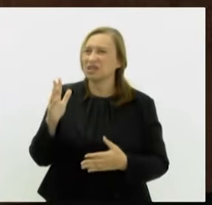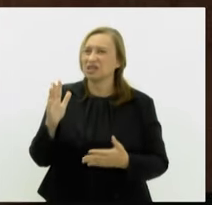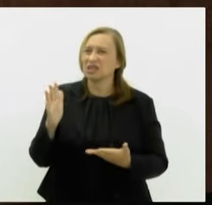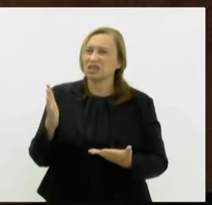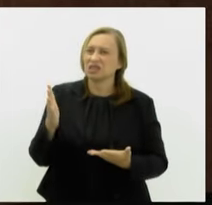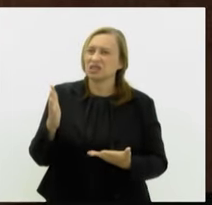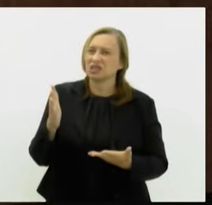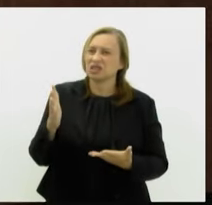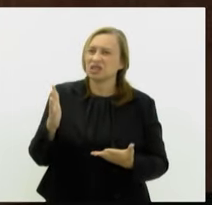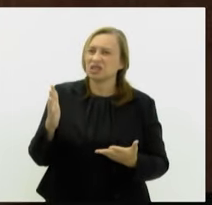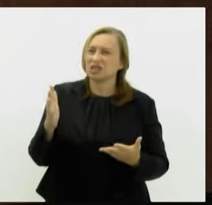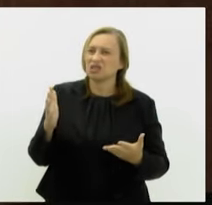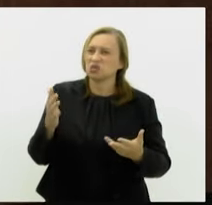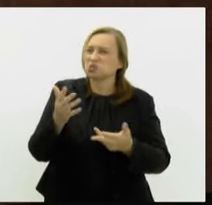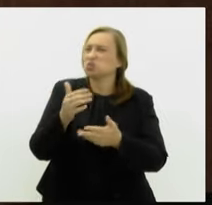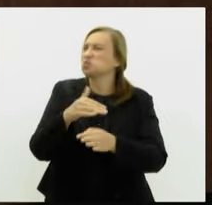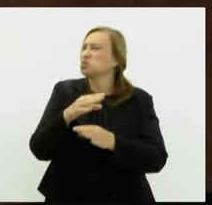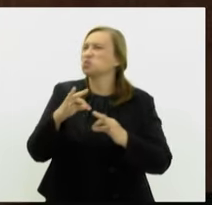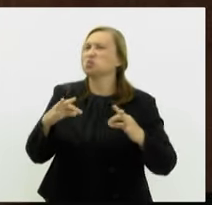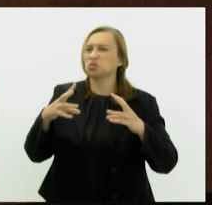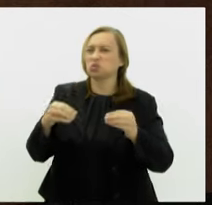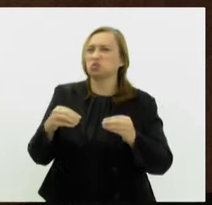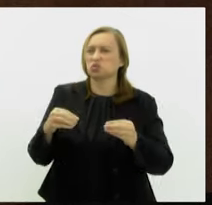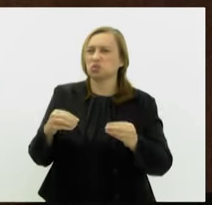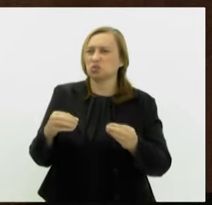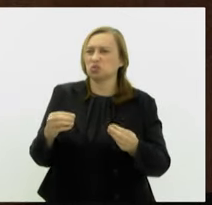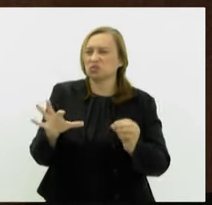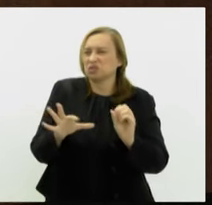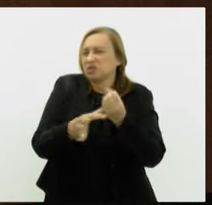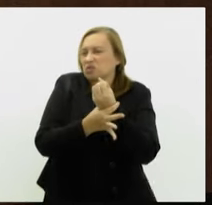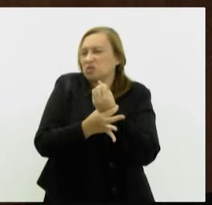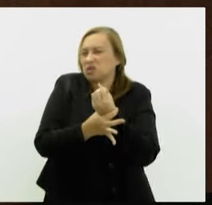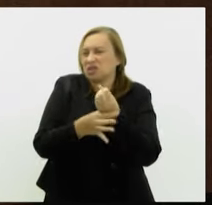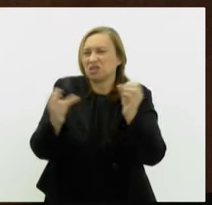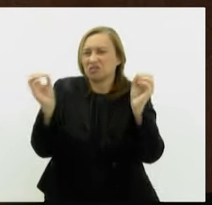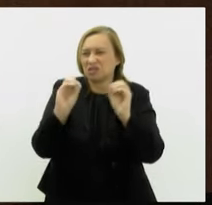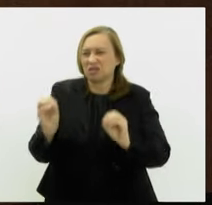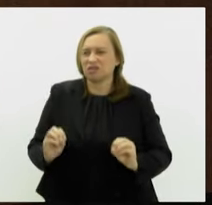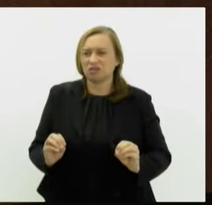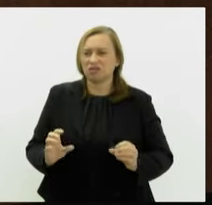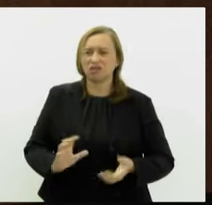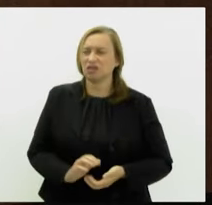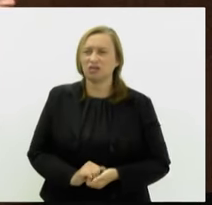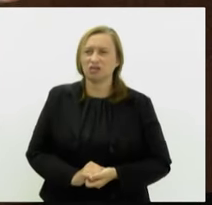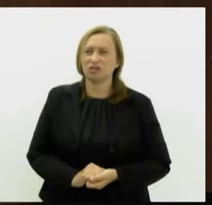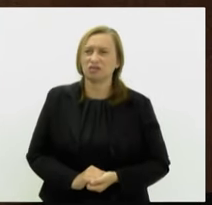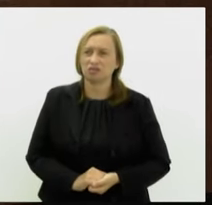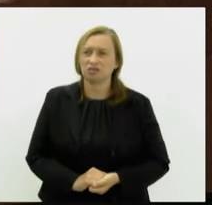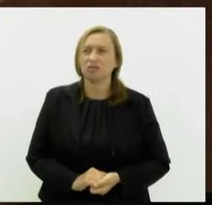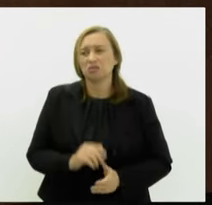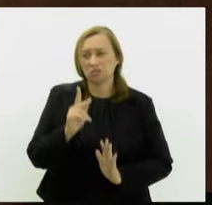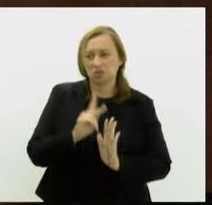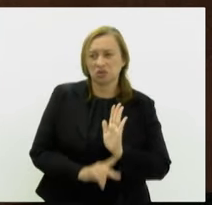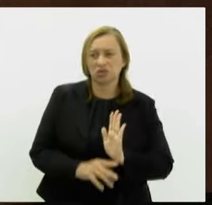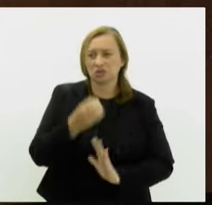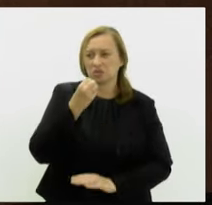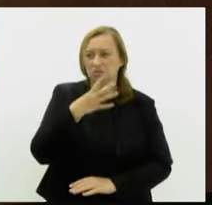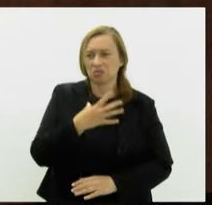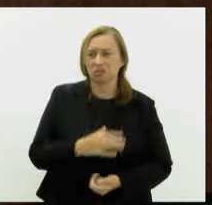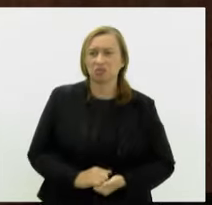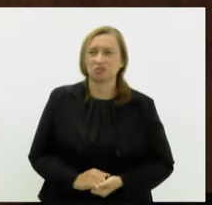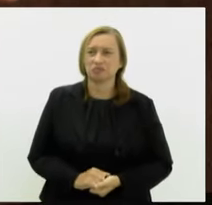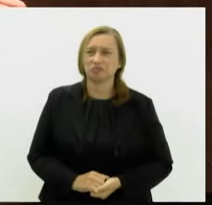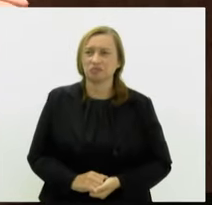incalculável de jeitos para não ter filho, que não vai garantir nada. O projeto é bom, né? Eu só